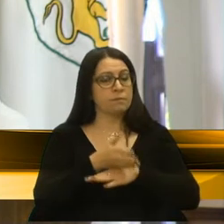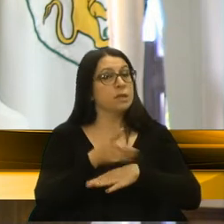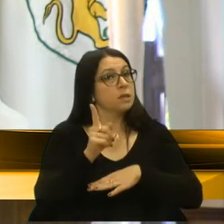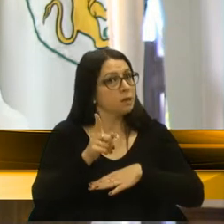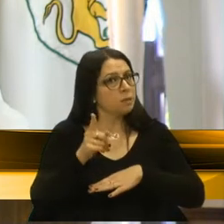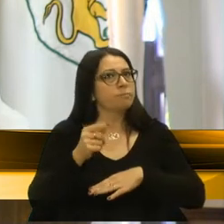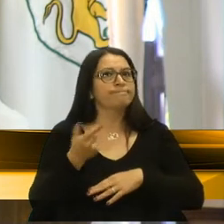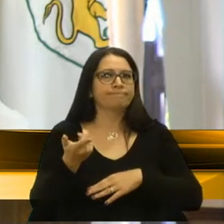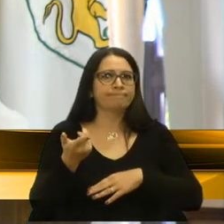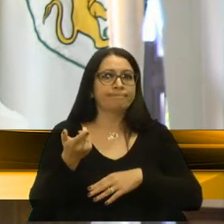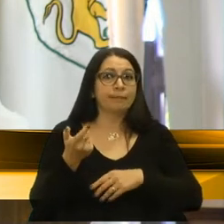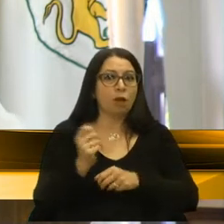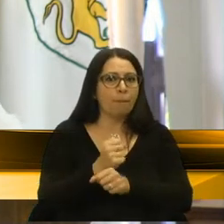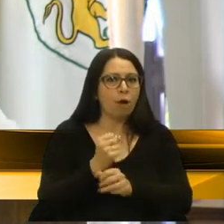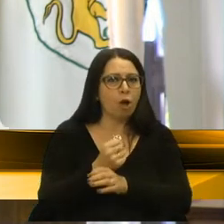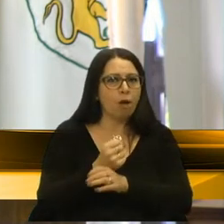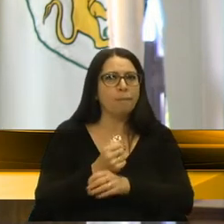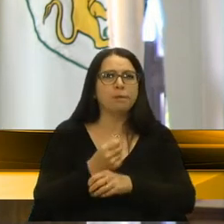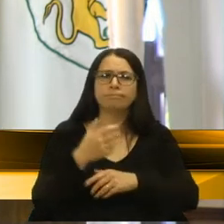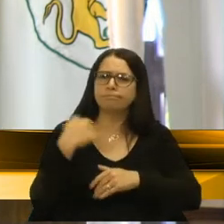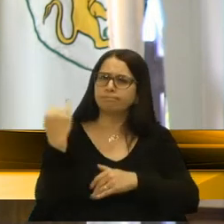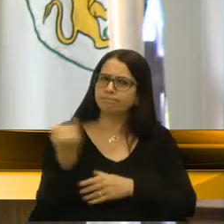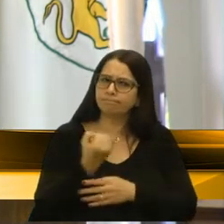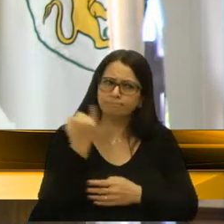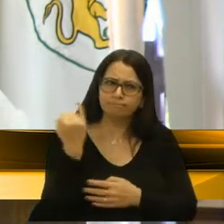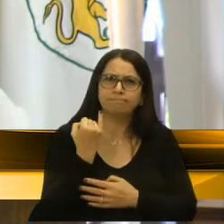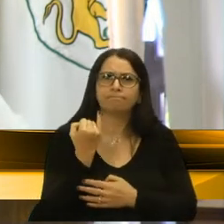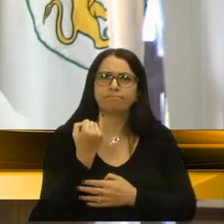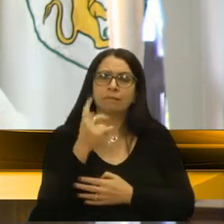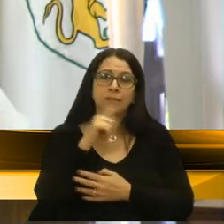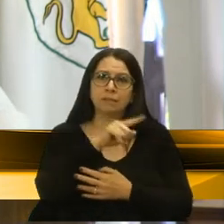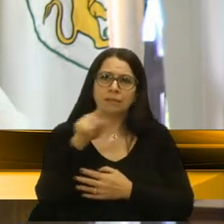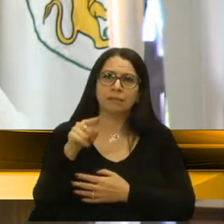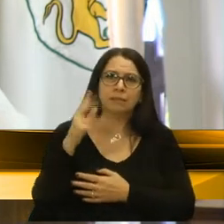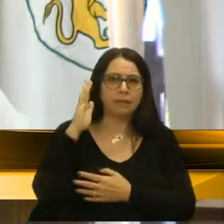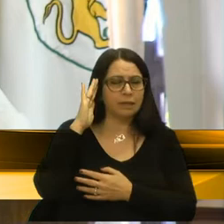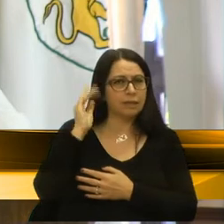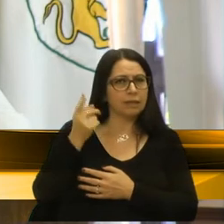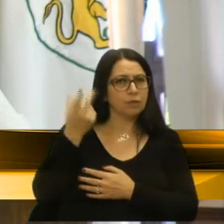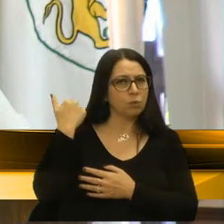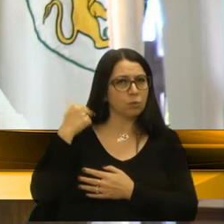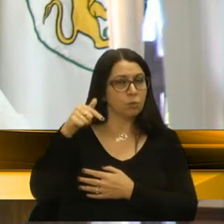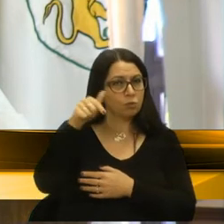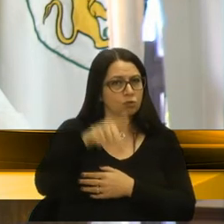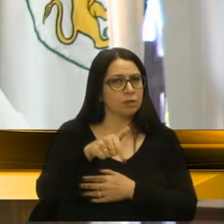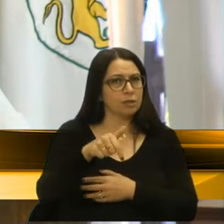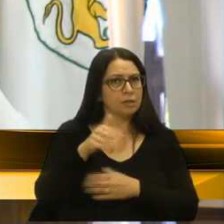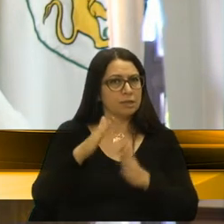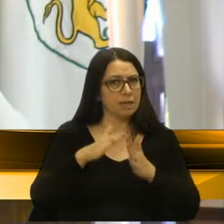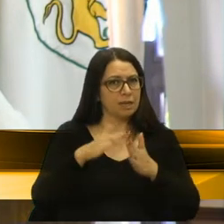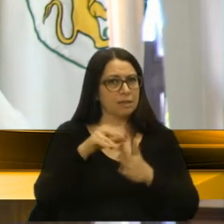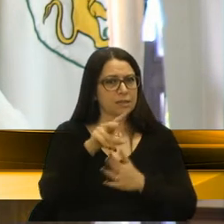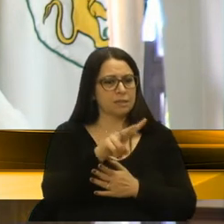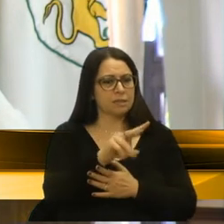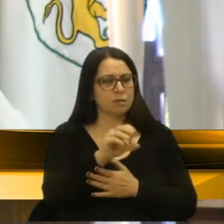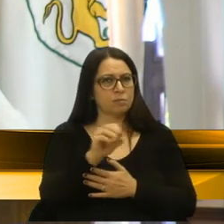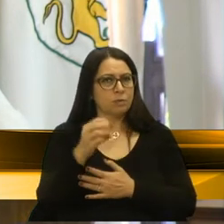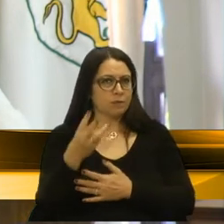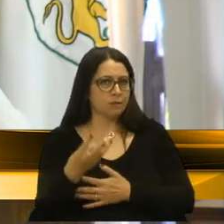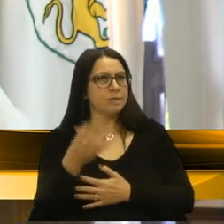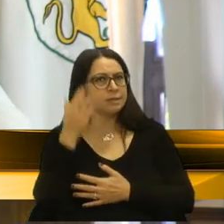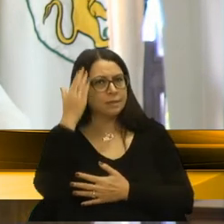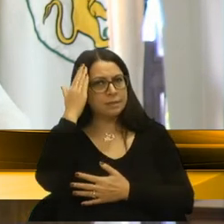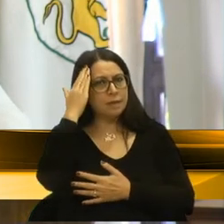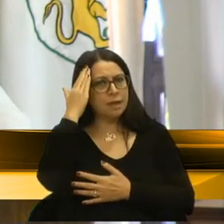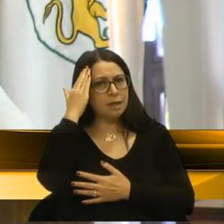uma obra muito importante, que já tenho... Quem está aqui junto comigo desde quando eu cheguei nessa casa, em 2013, sabe. Foi